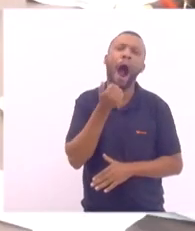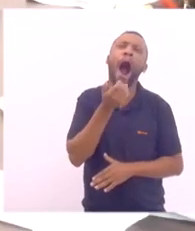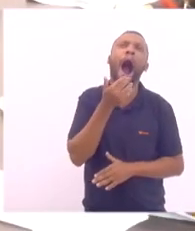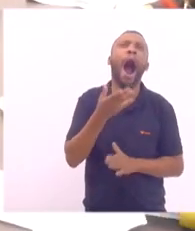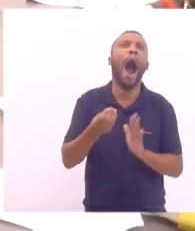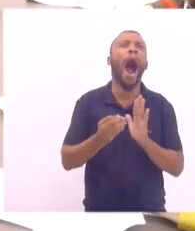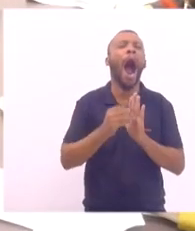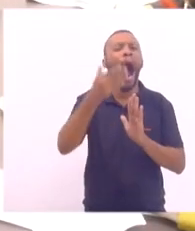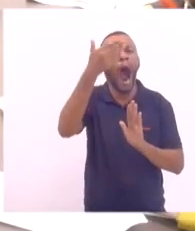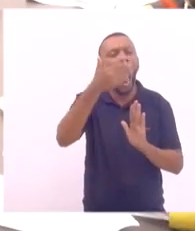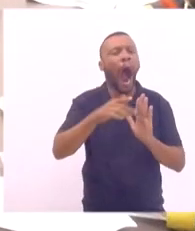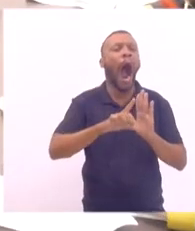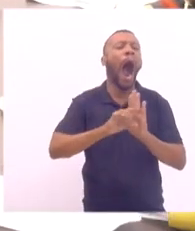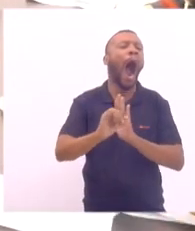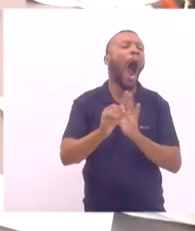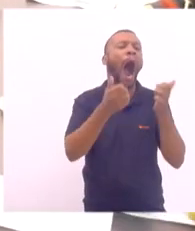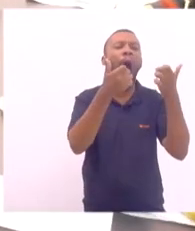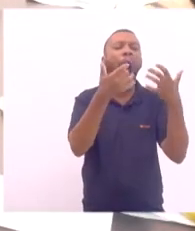lei.